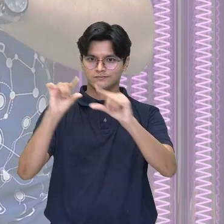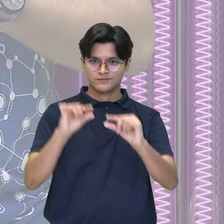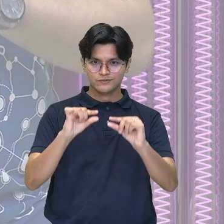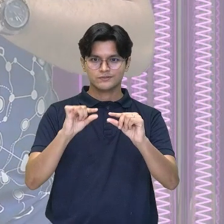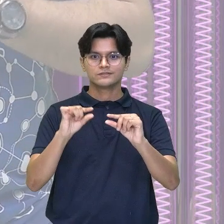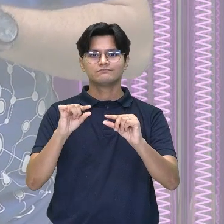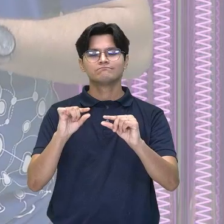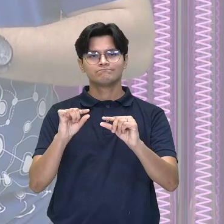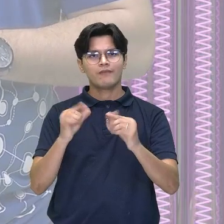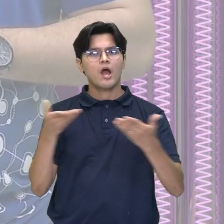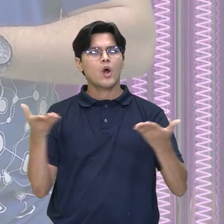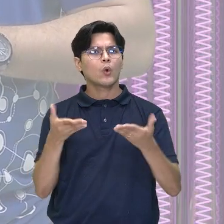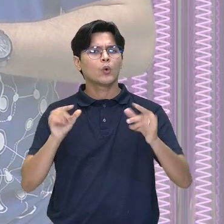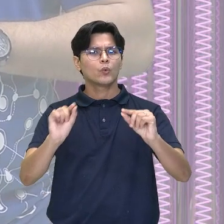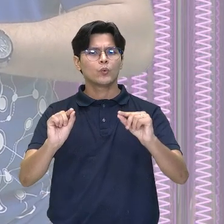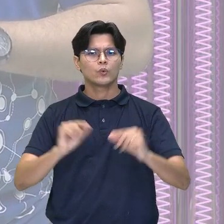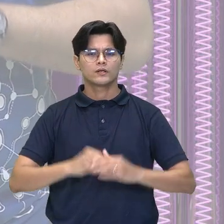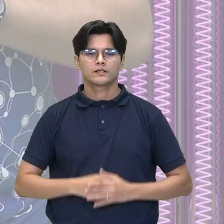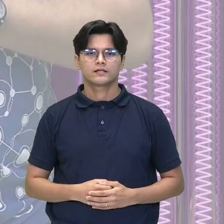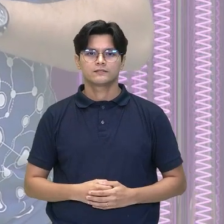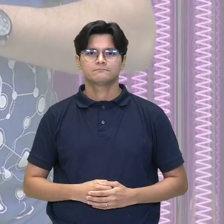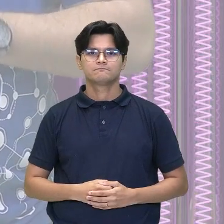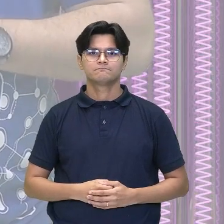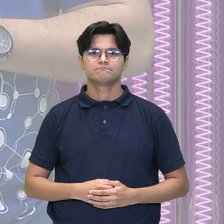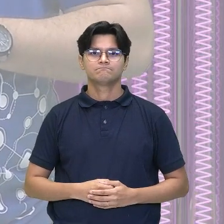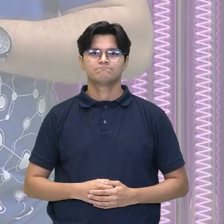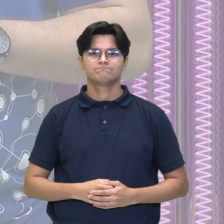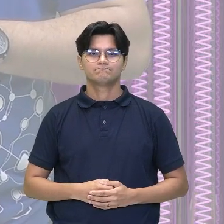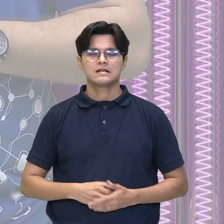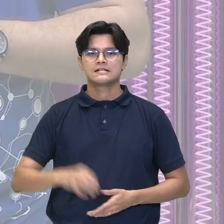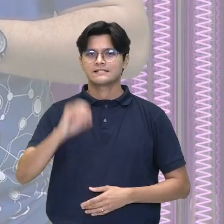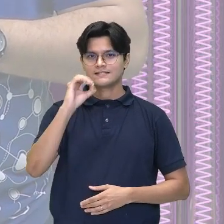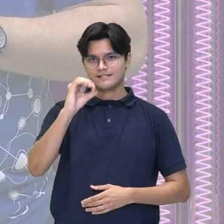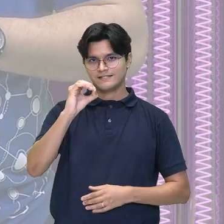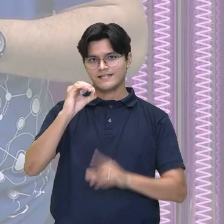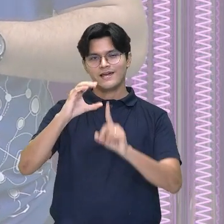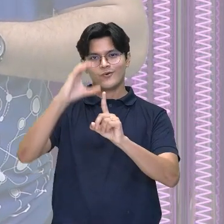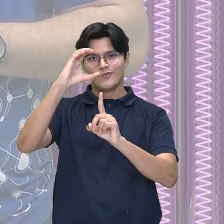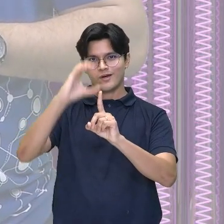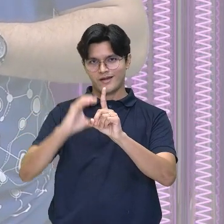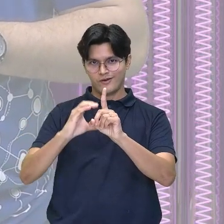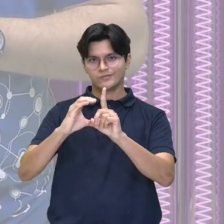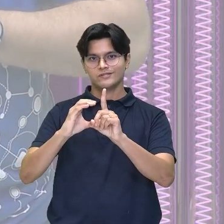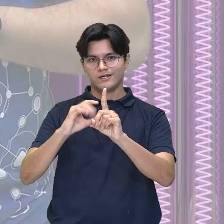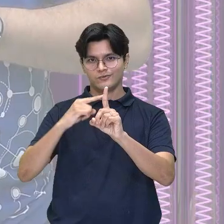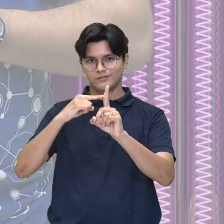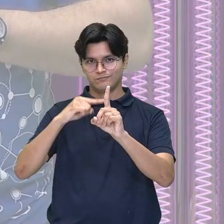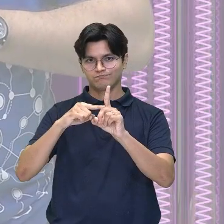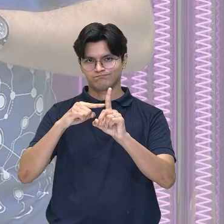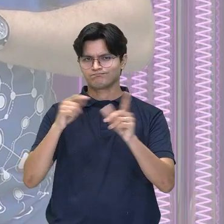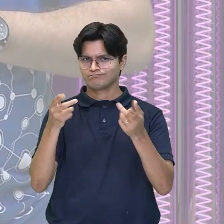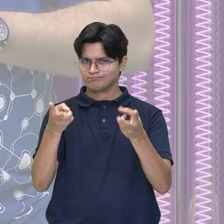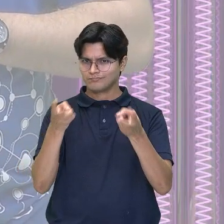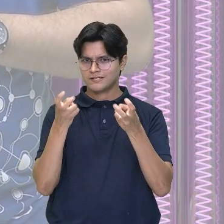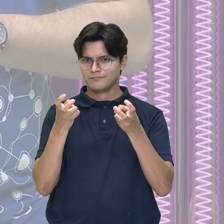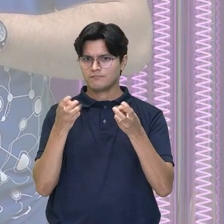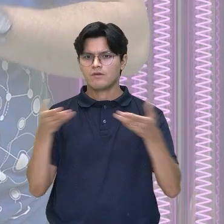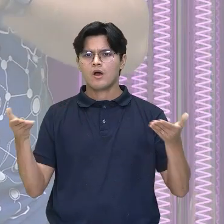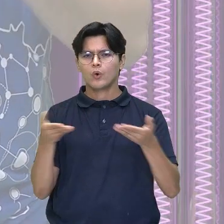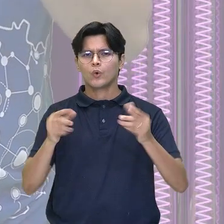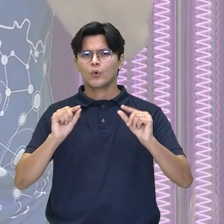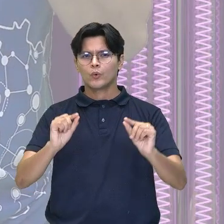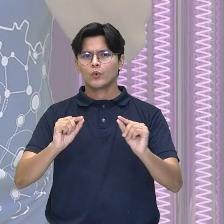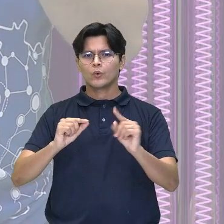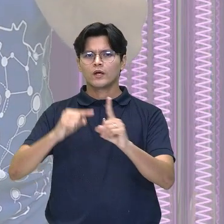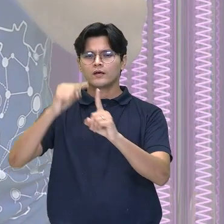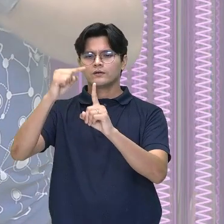grau, nós chegamos aí agora na marca de 0 graus Celsius. Consegue observar? Observe que agora a medida